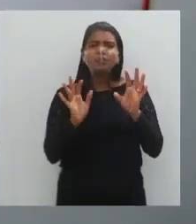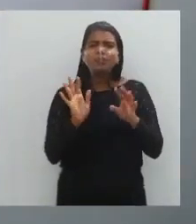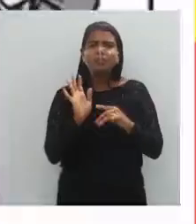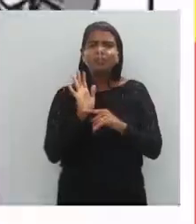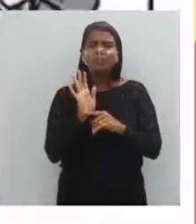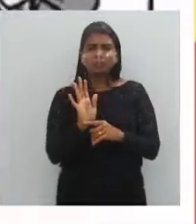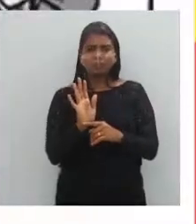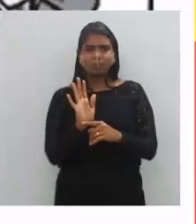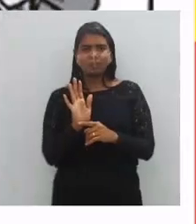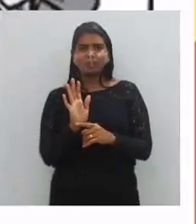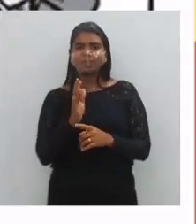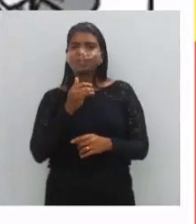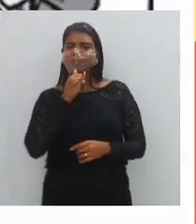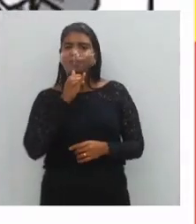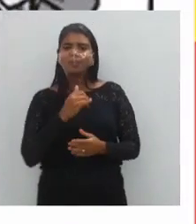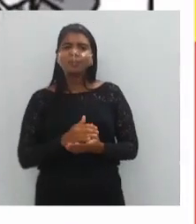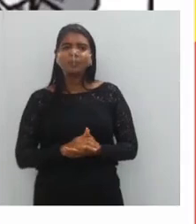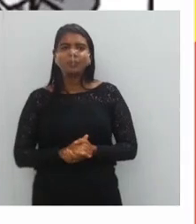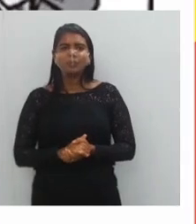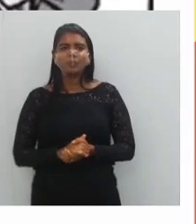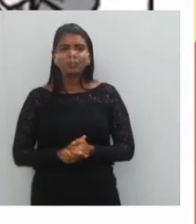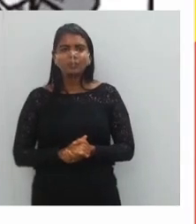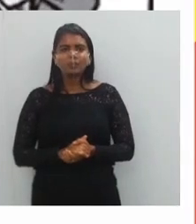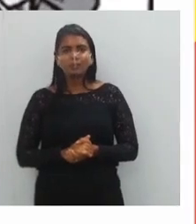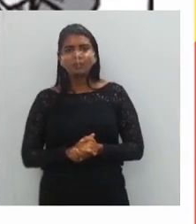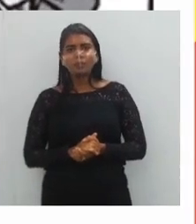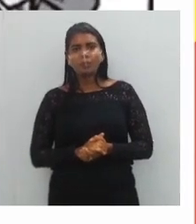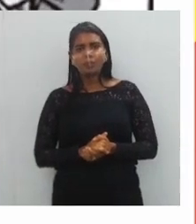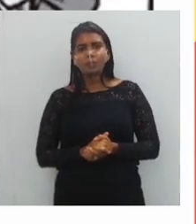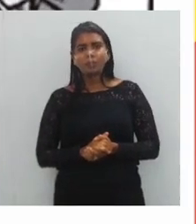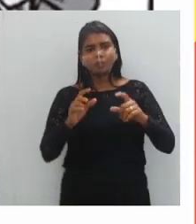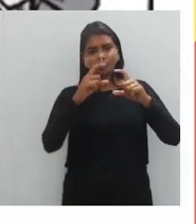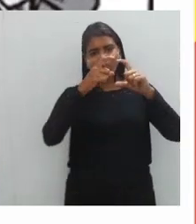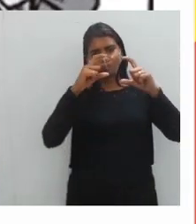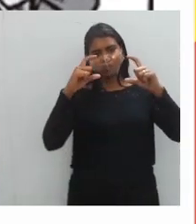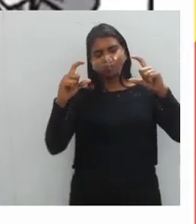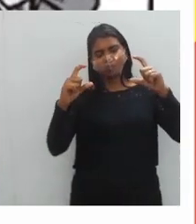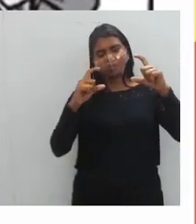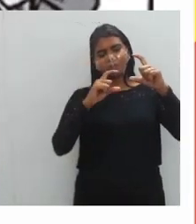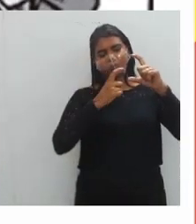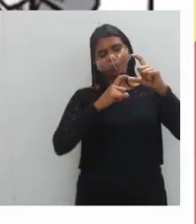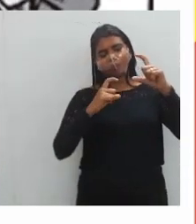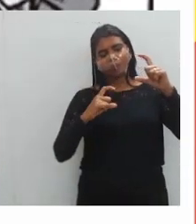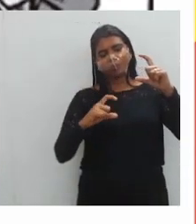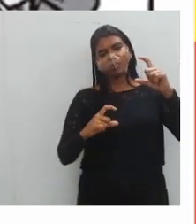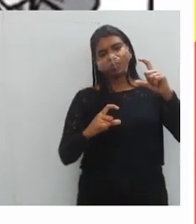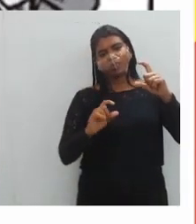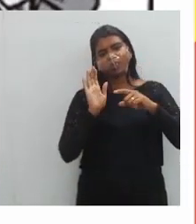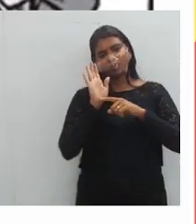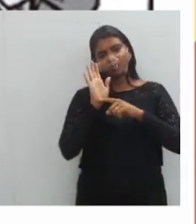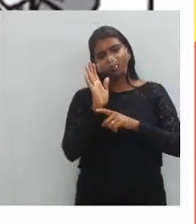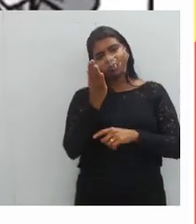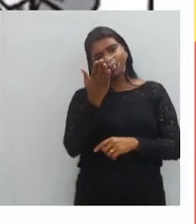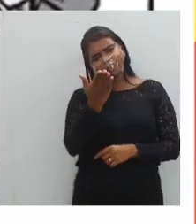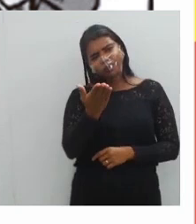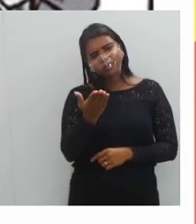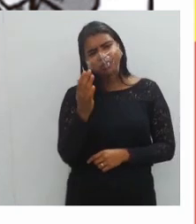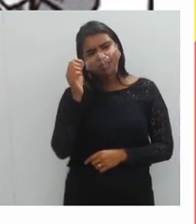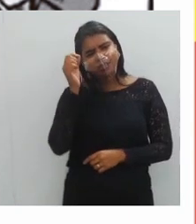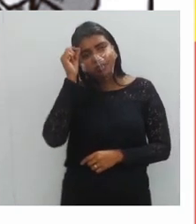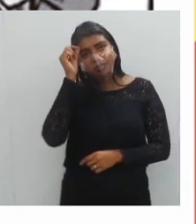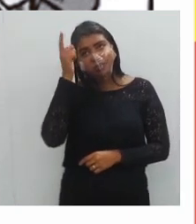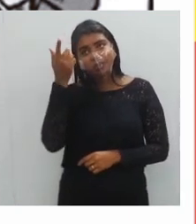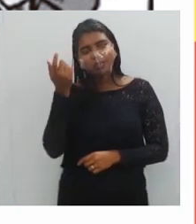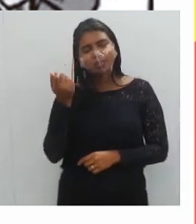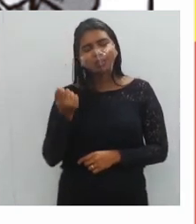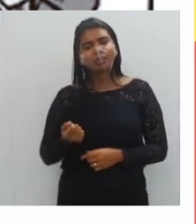relação a histórias em quadrinhos, tá? Mas aqui eu coloquei só para você ter uma noção, né?